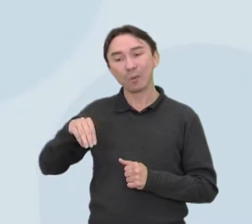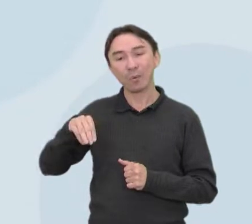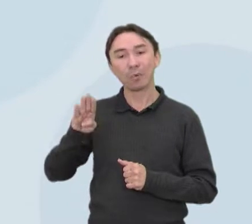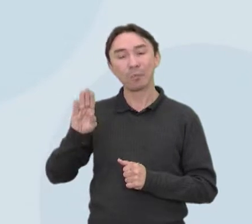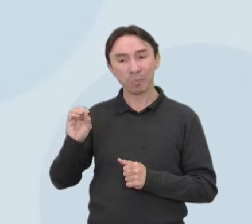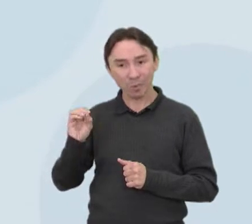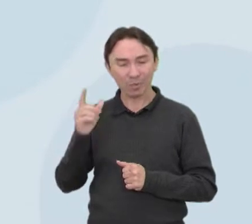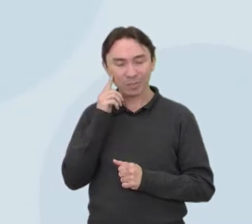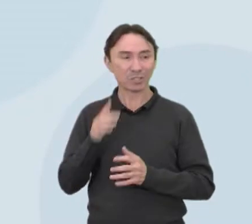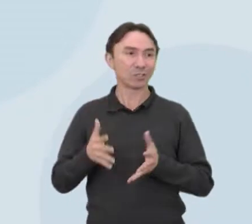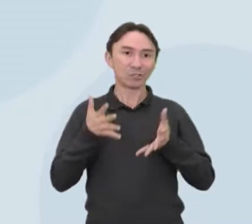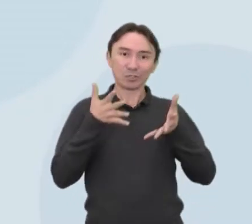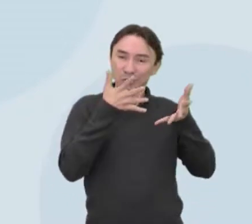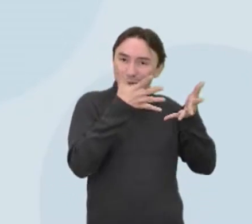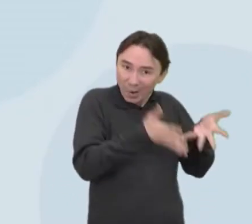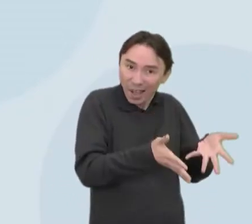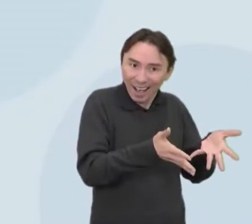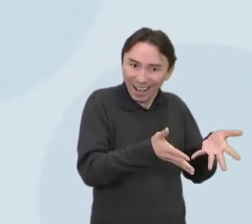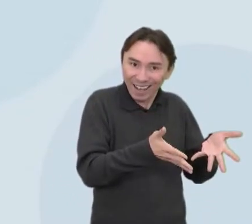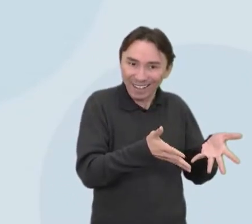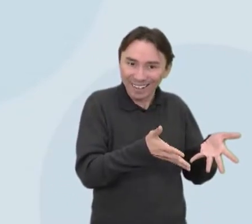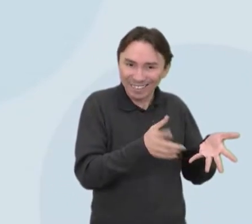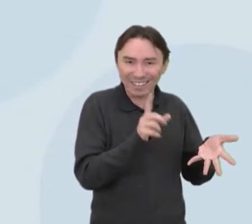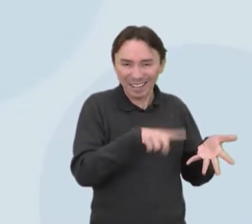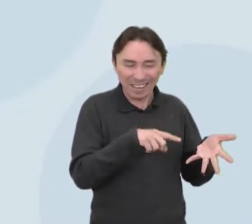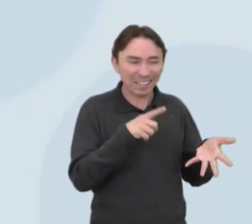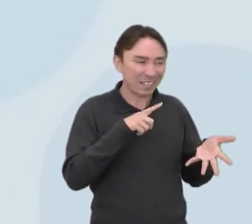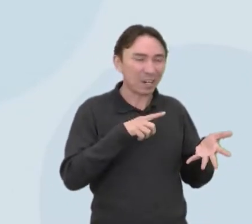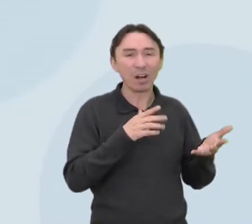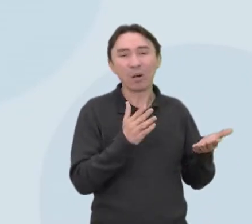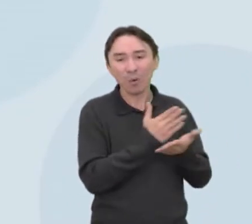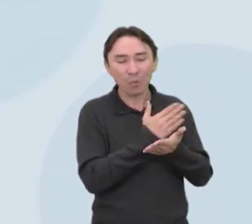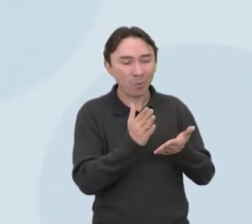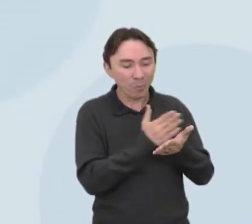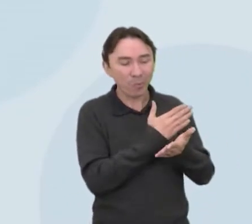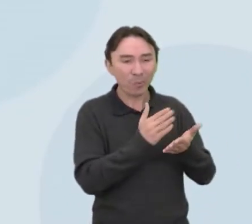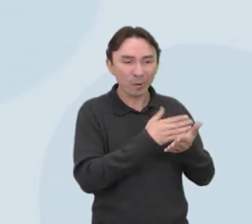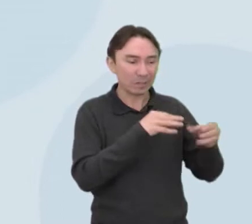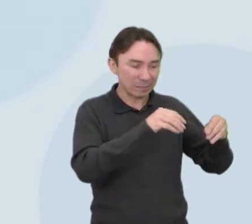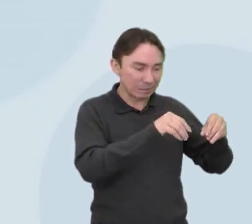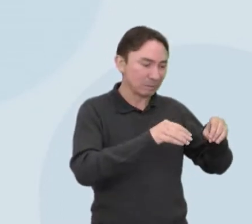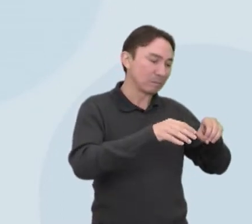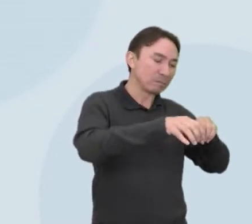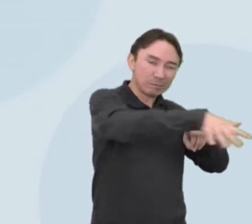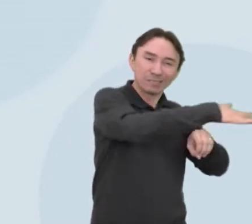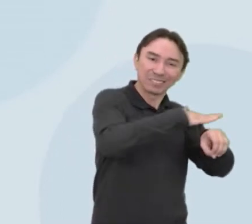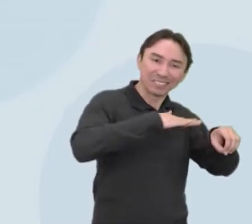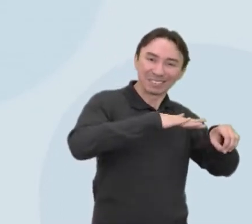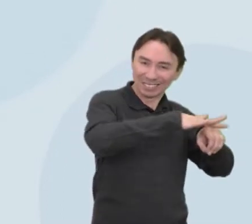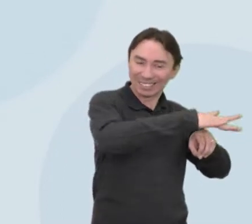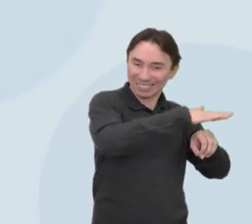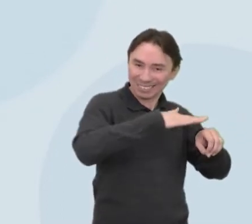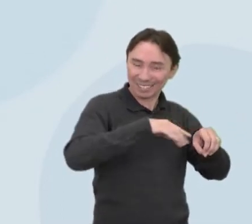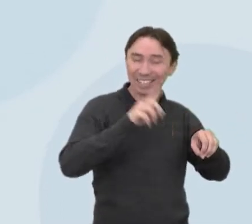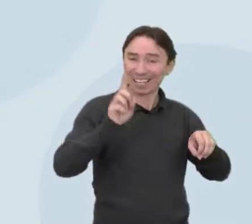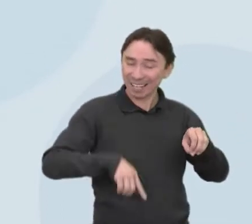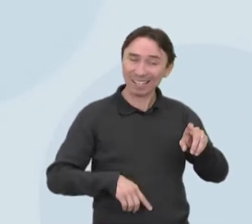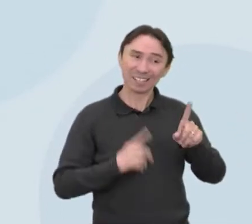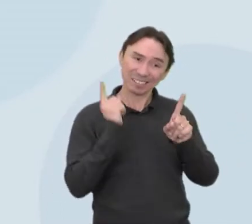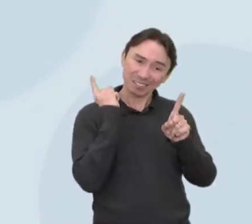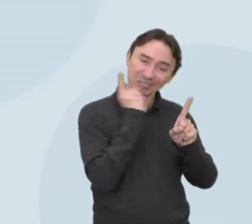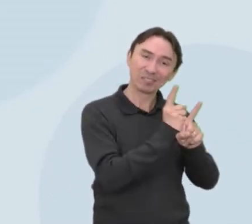Caribe. E esse fato é o ponto inicial aí da própria conquista espanhola das Américas,